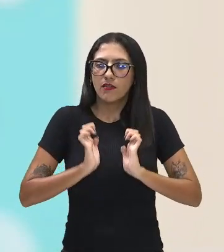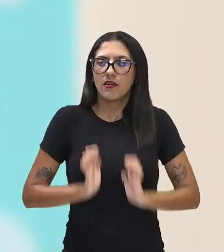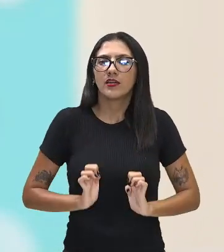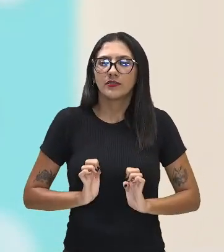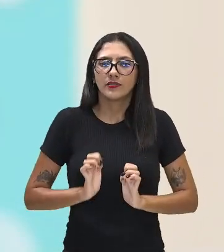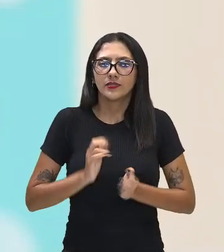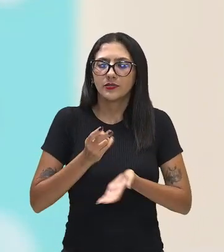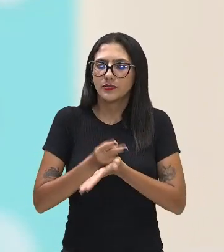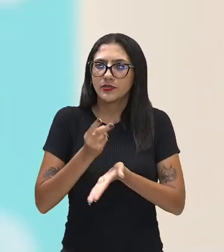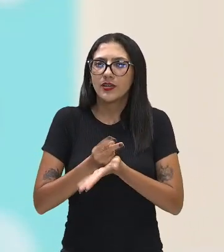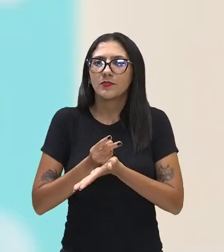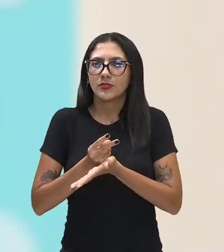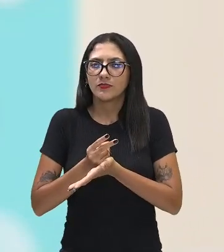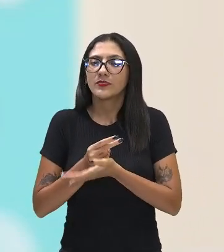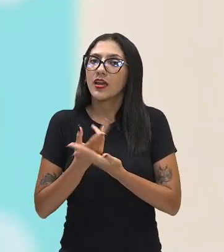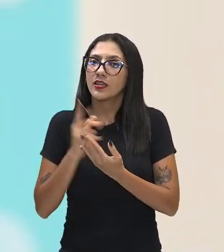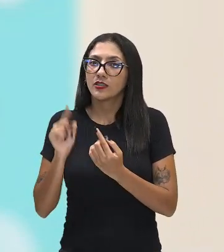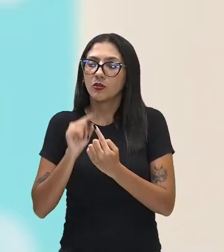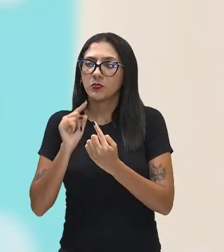a resenha crítica.